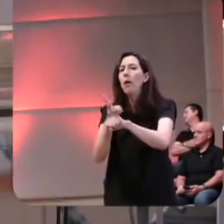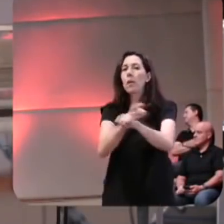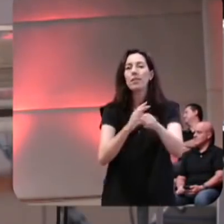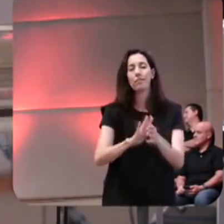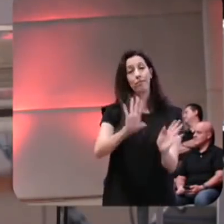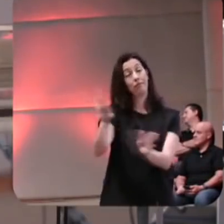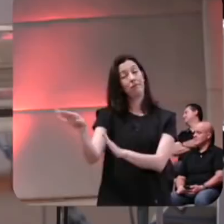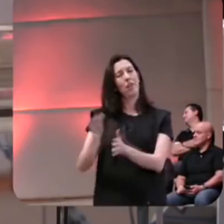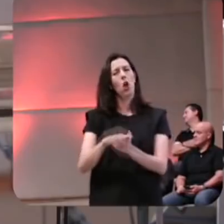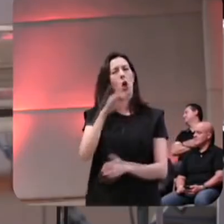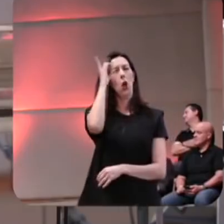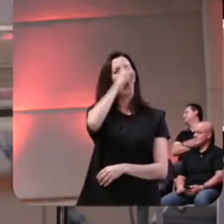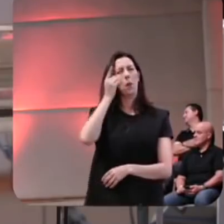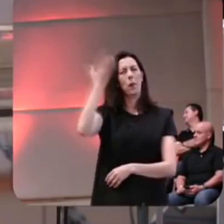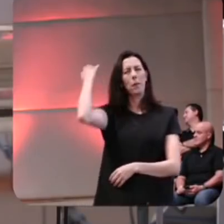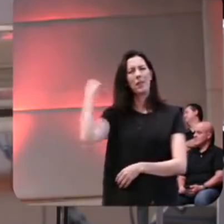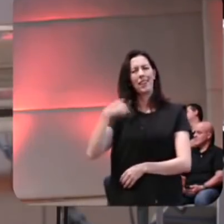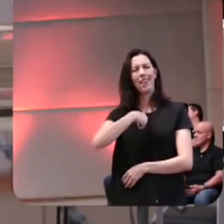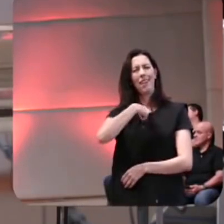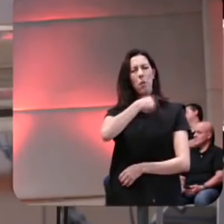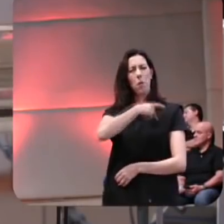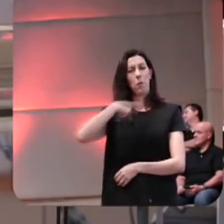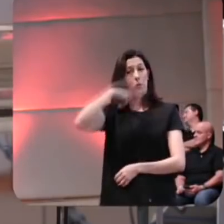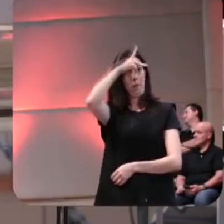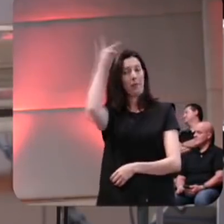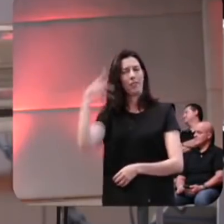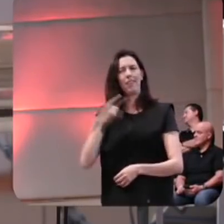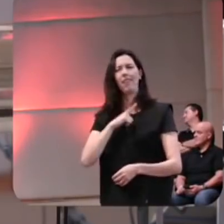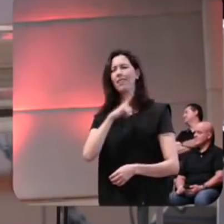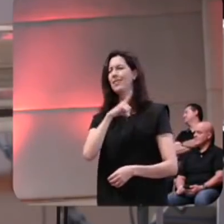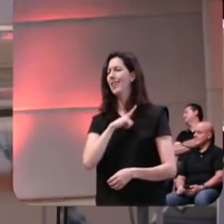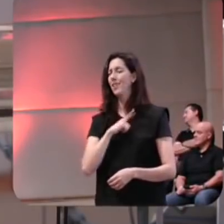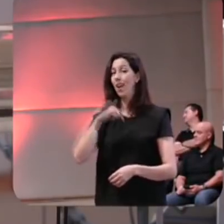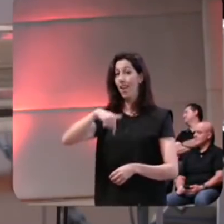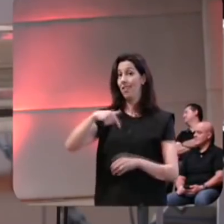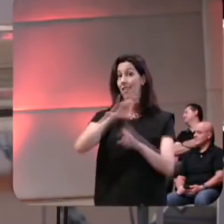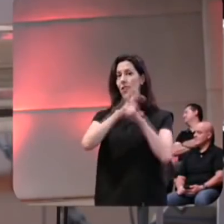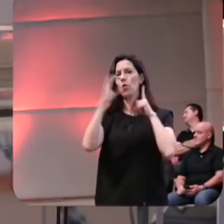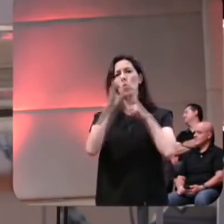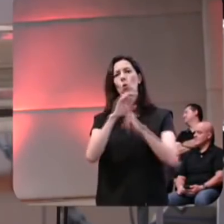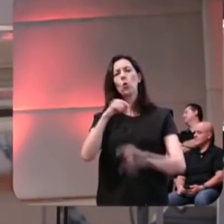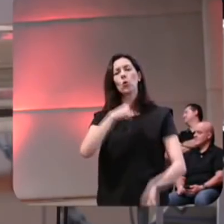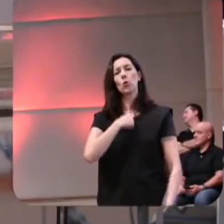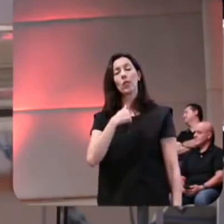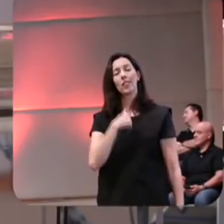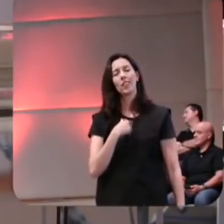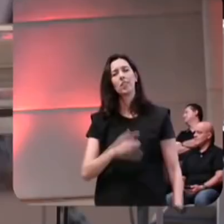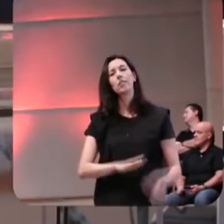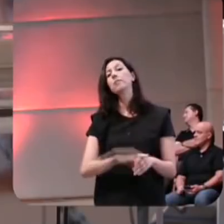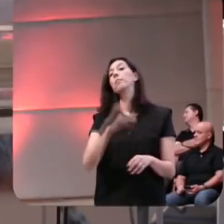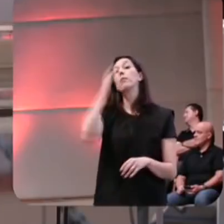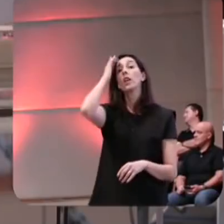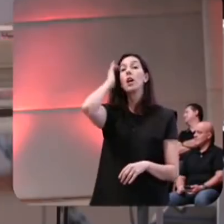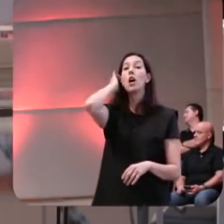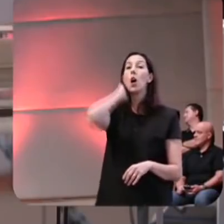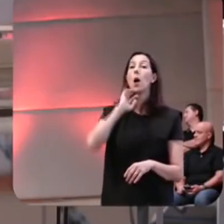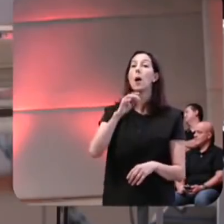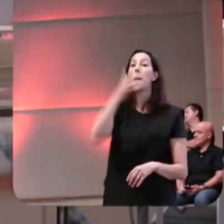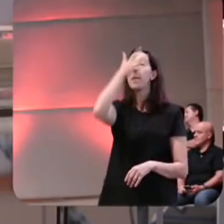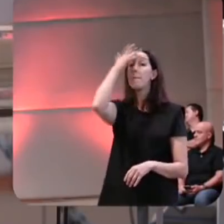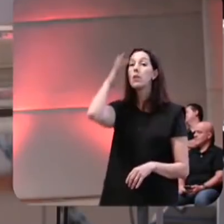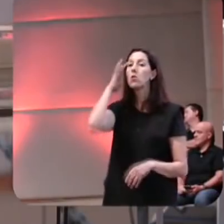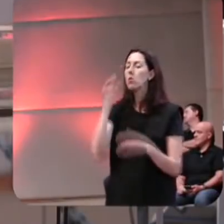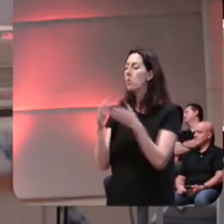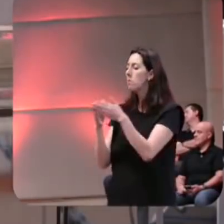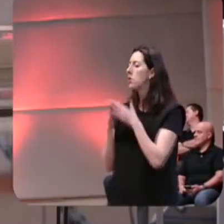aqui. Domingo passado à noite, né? Estava aqui no culto e de repente alguém pede a chave do